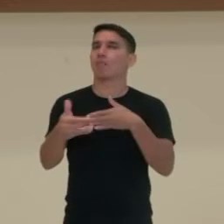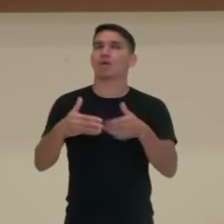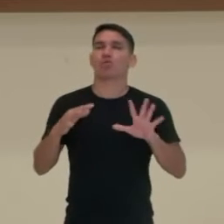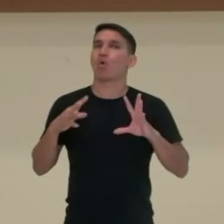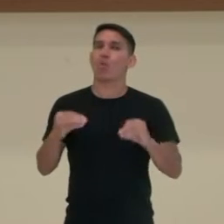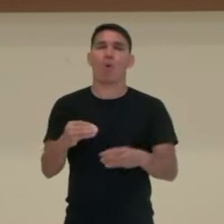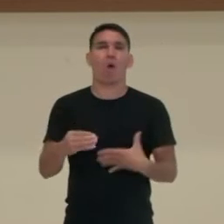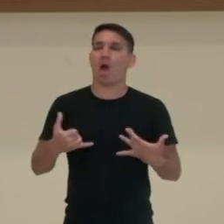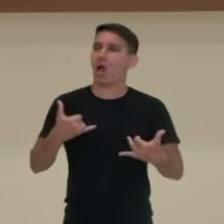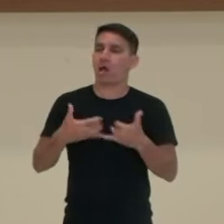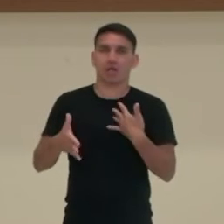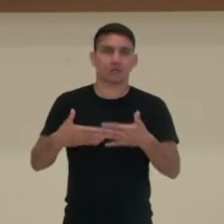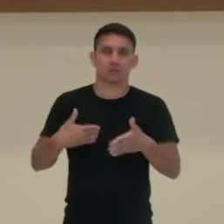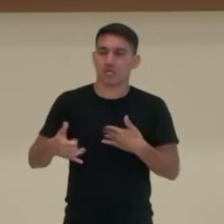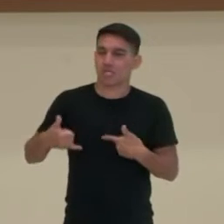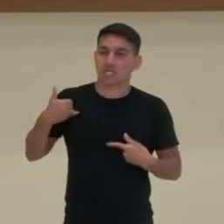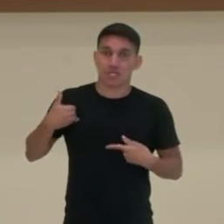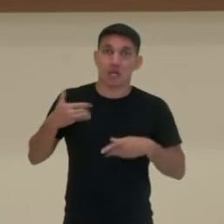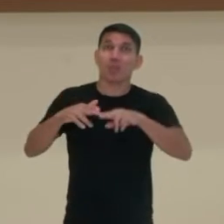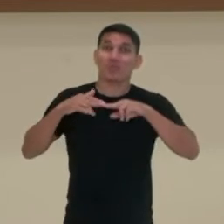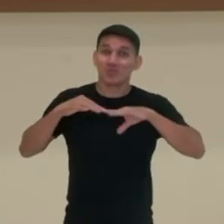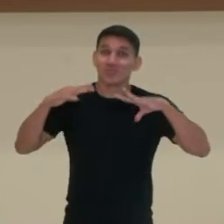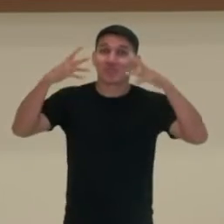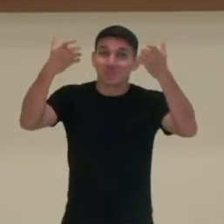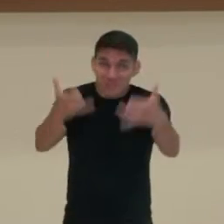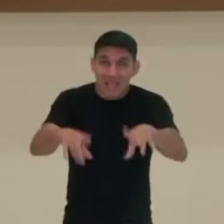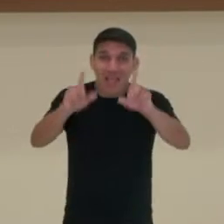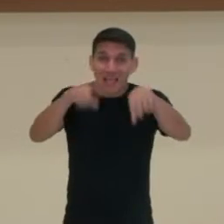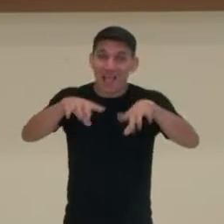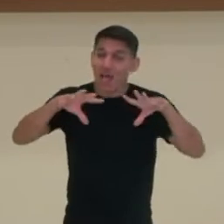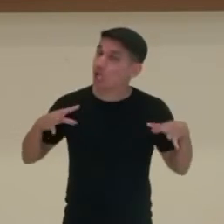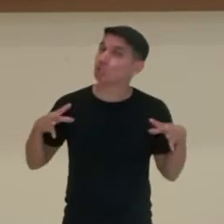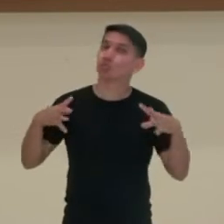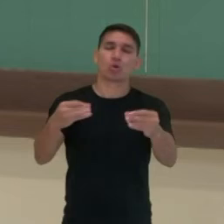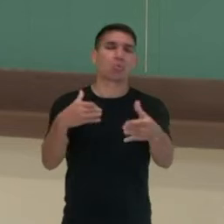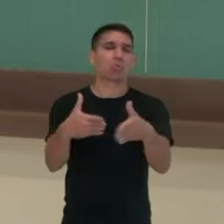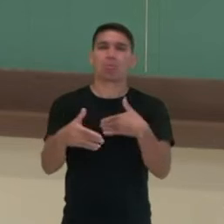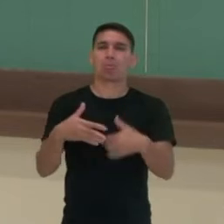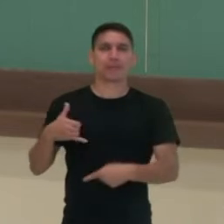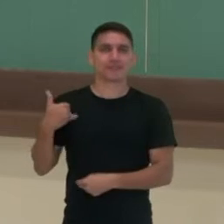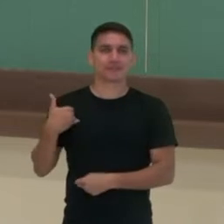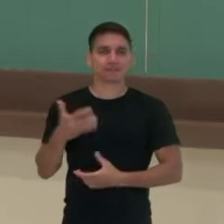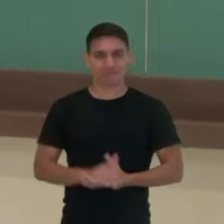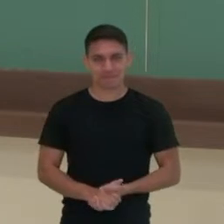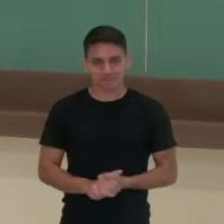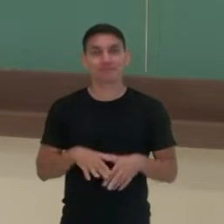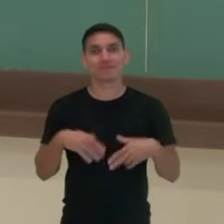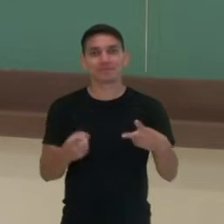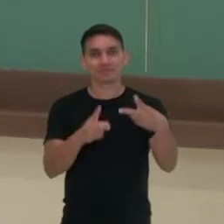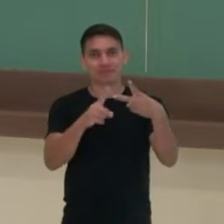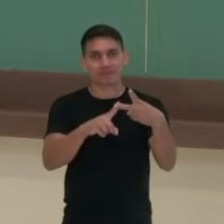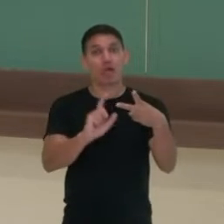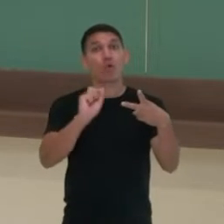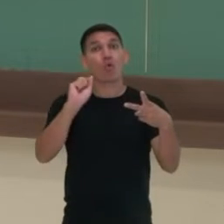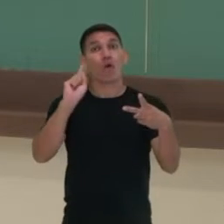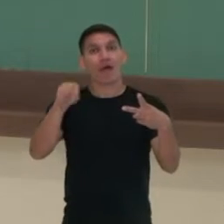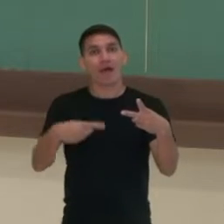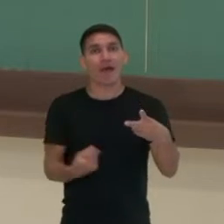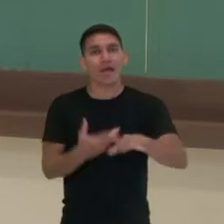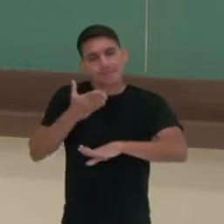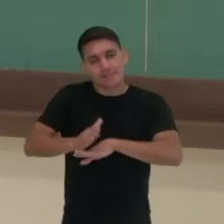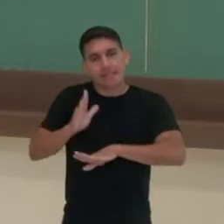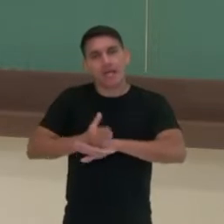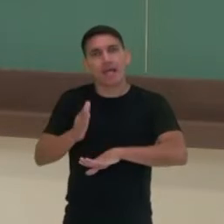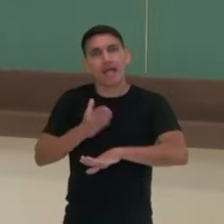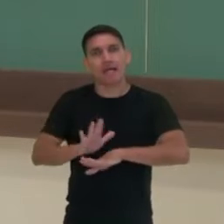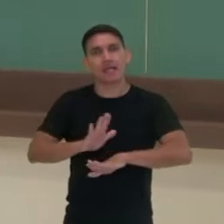ginástica para todos é como o nome diz, é para todos, independente da idade. Aí a gente tem a ginástica de condicionamento. O que é a